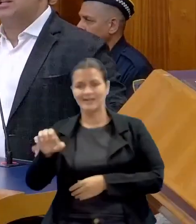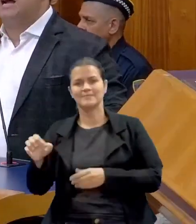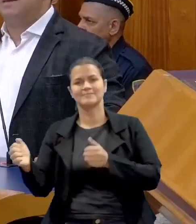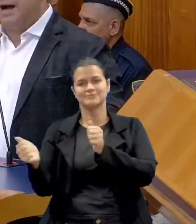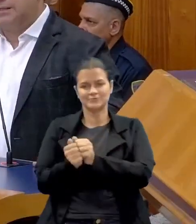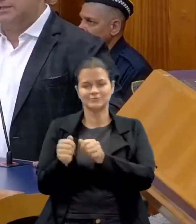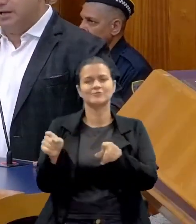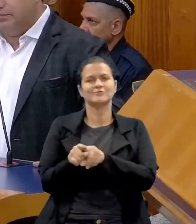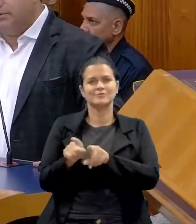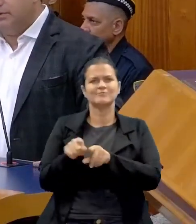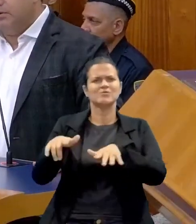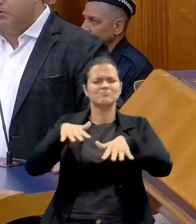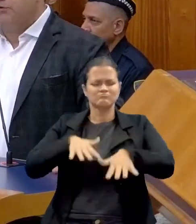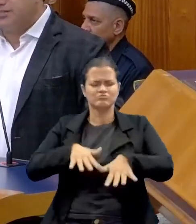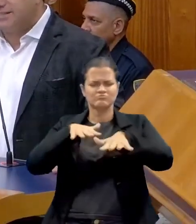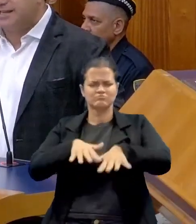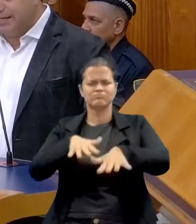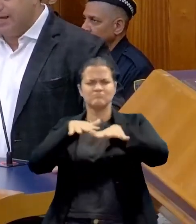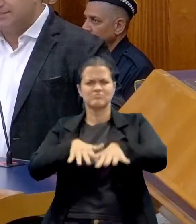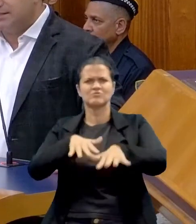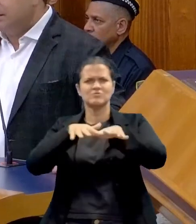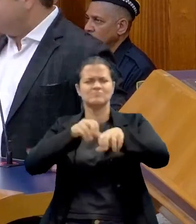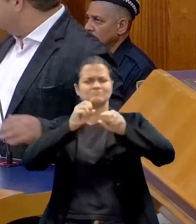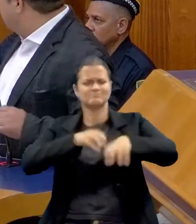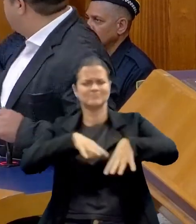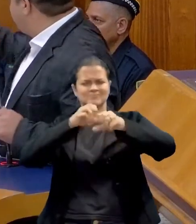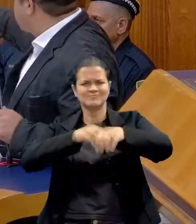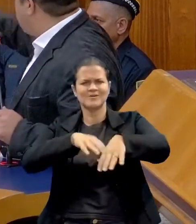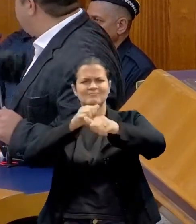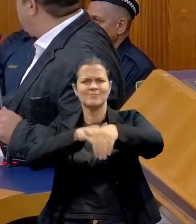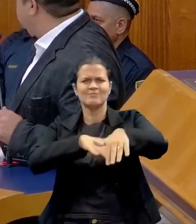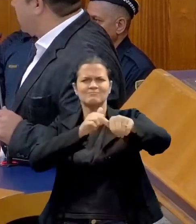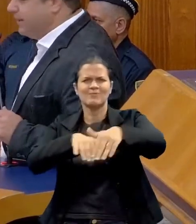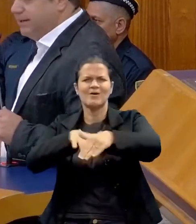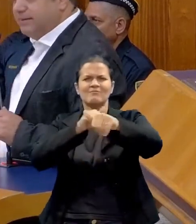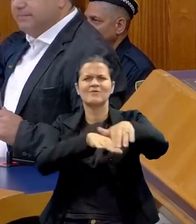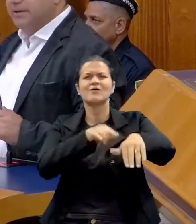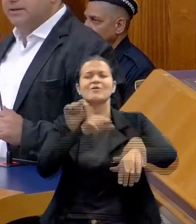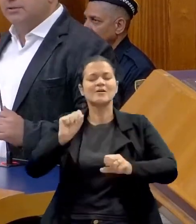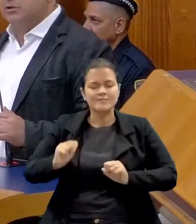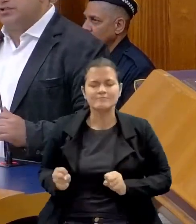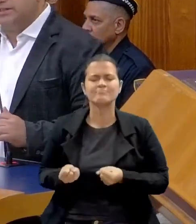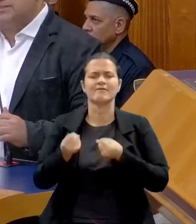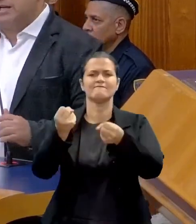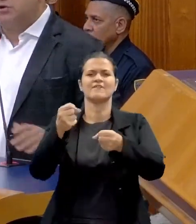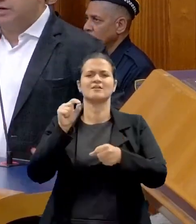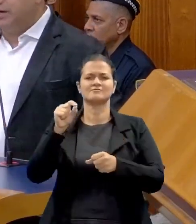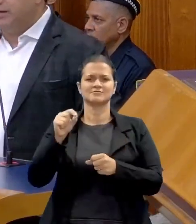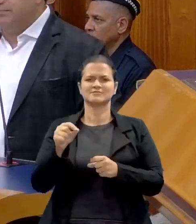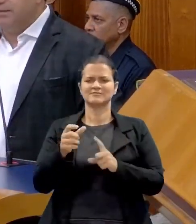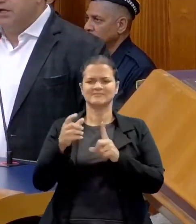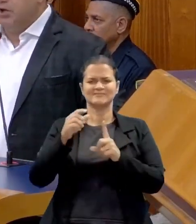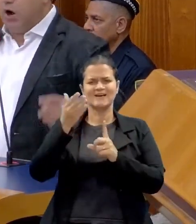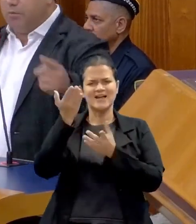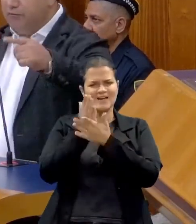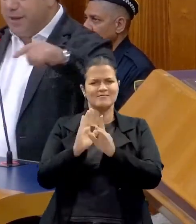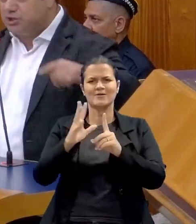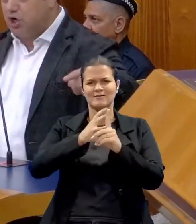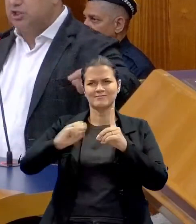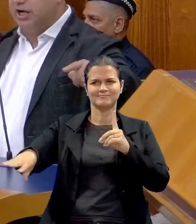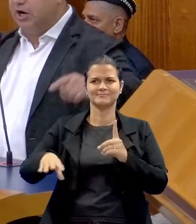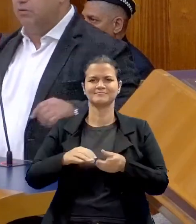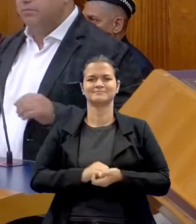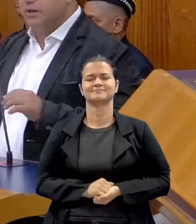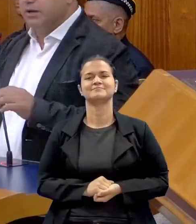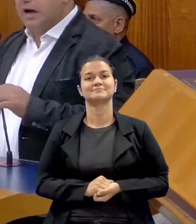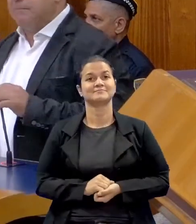Quantas vezes de caminhadas, Kleber, com Vossa Excelência, em defesa do aborto, está aí, no centro da cidade de Goiânia. Não é um movimento